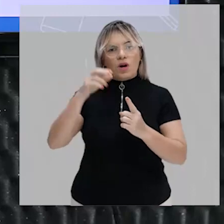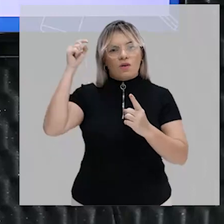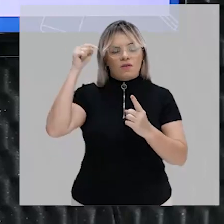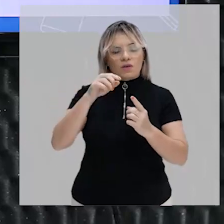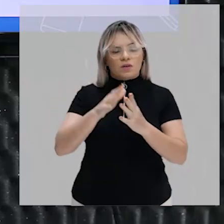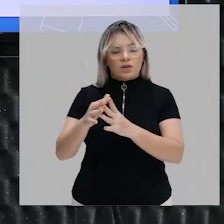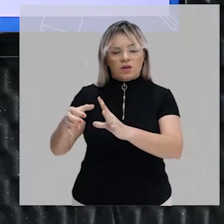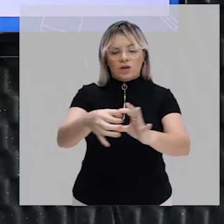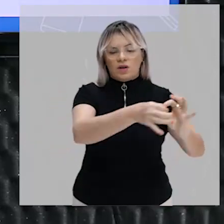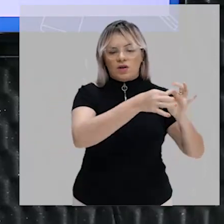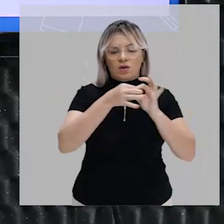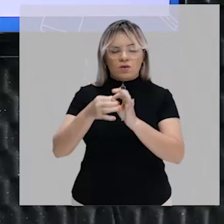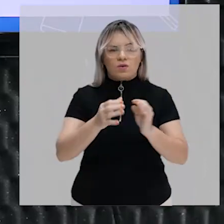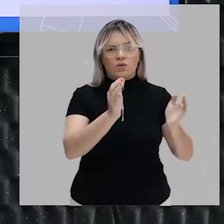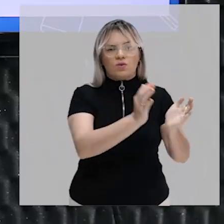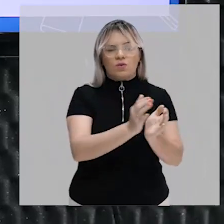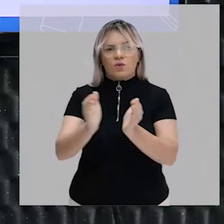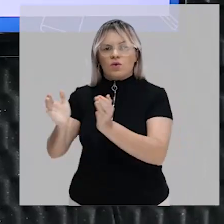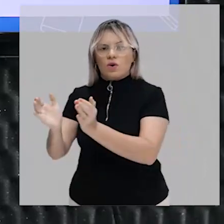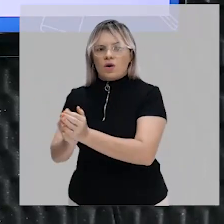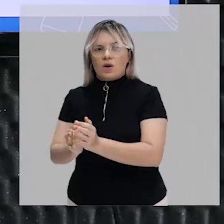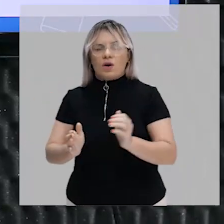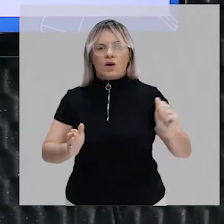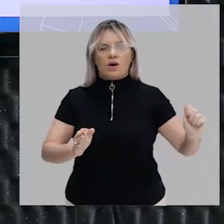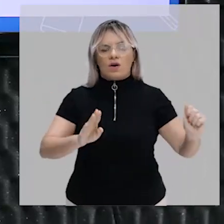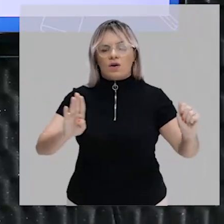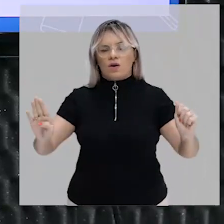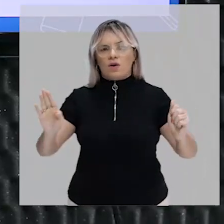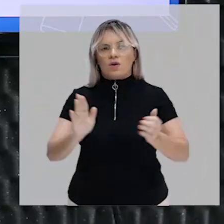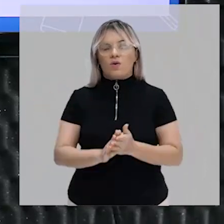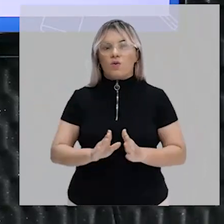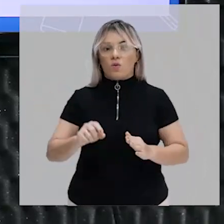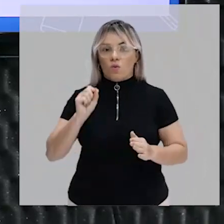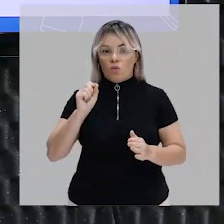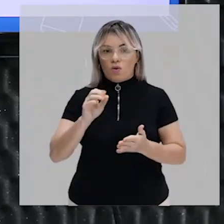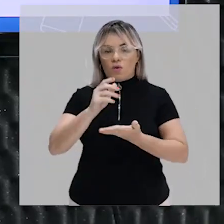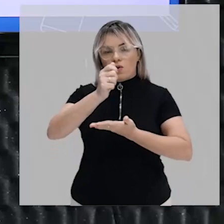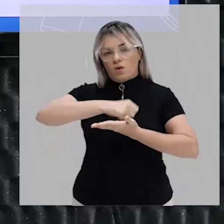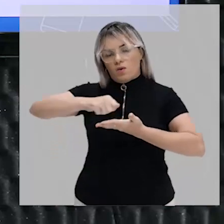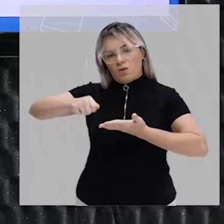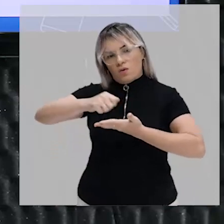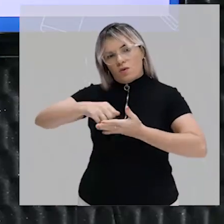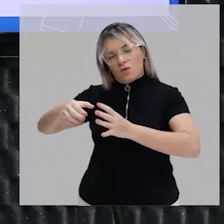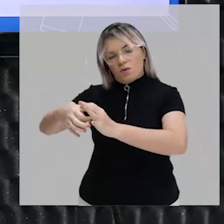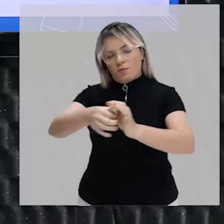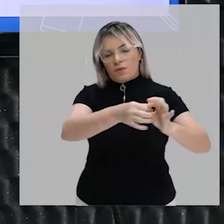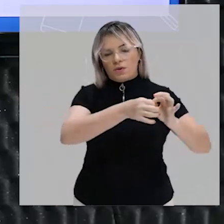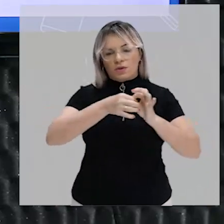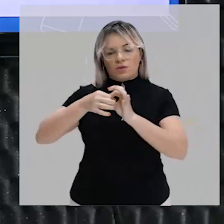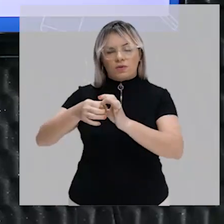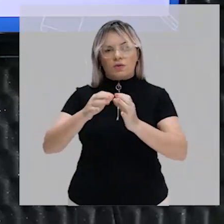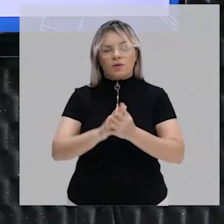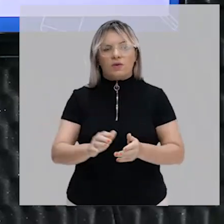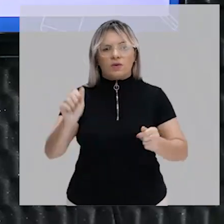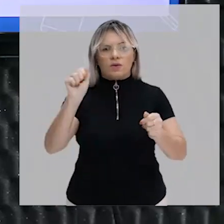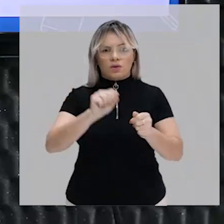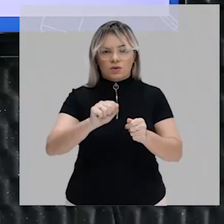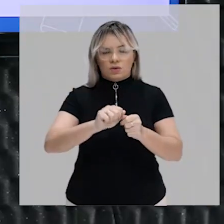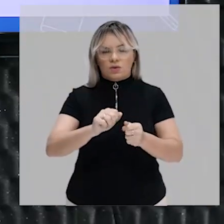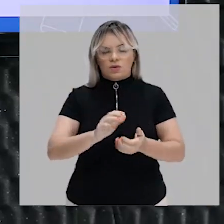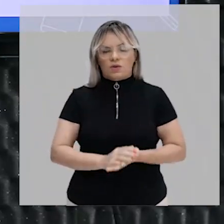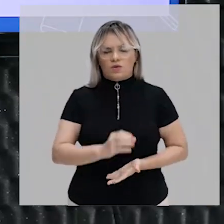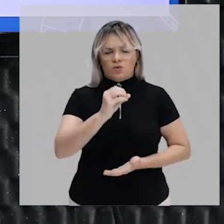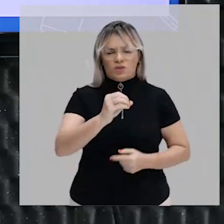os conjuntos A e B, quando você for escrever esse conjunto união, o que é que você vai fazer? Você vai colocar o zero